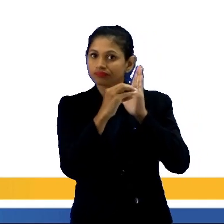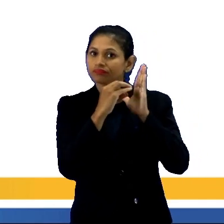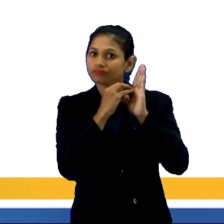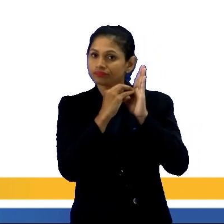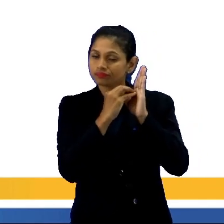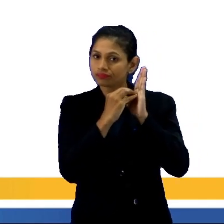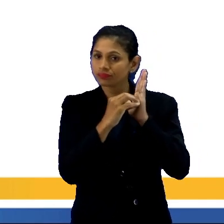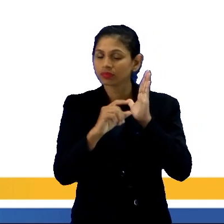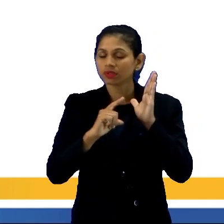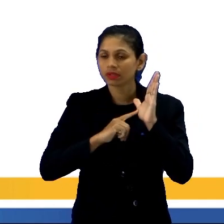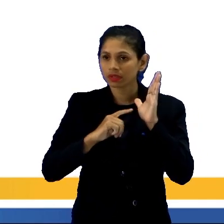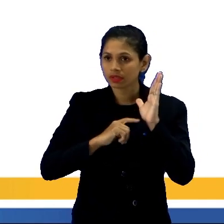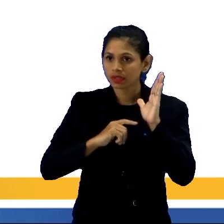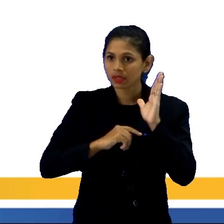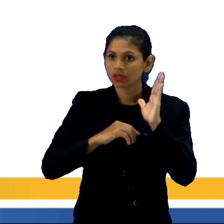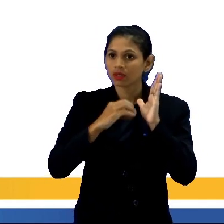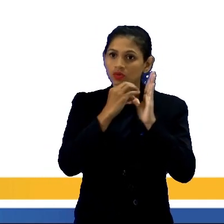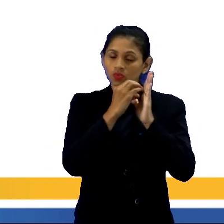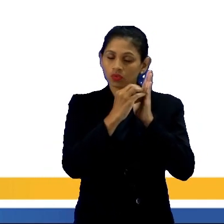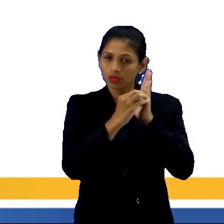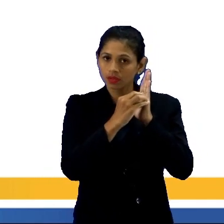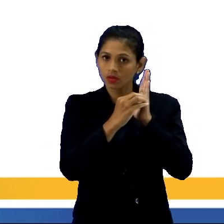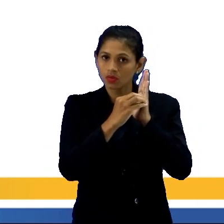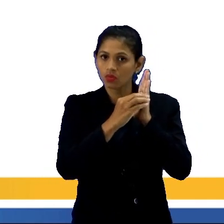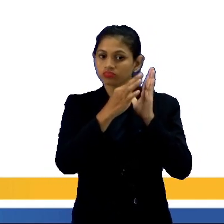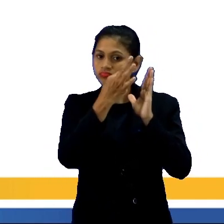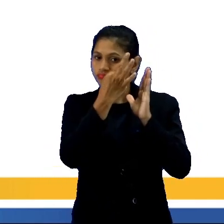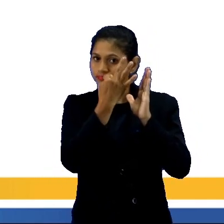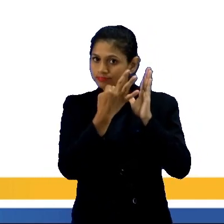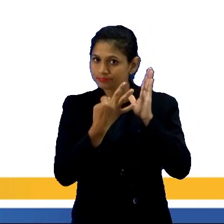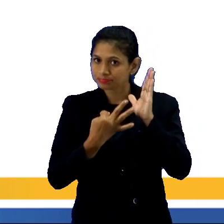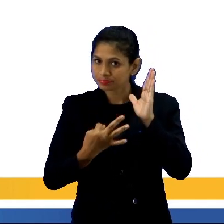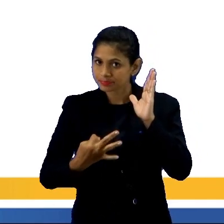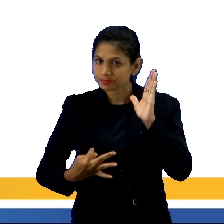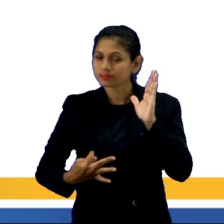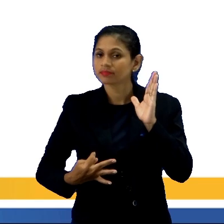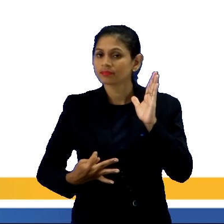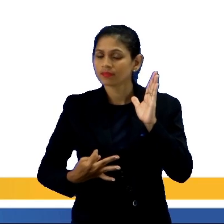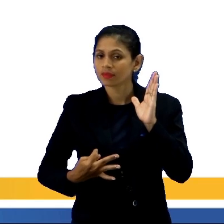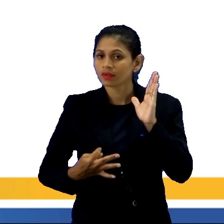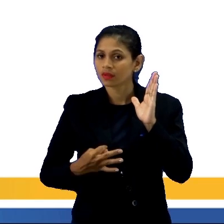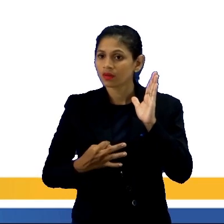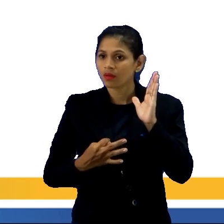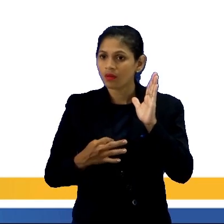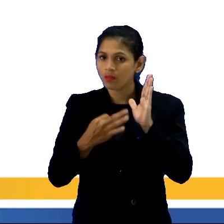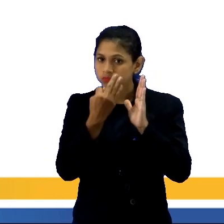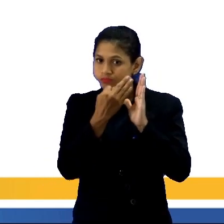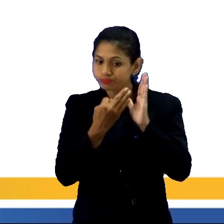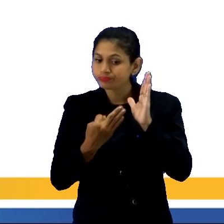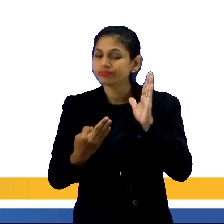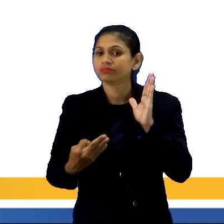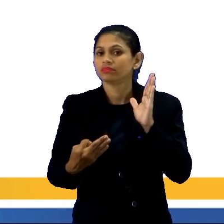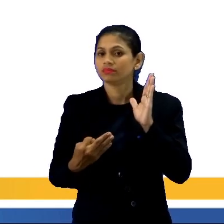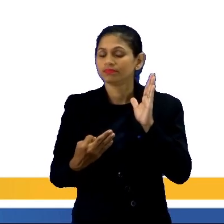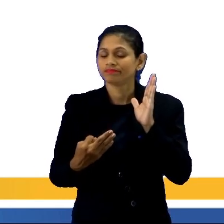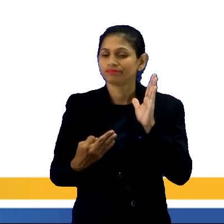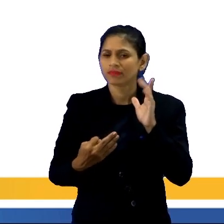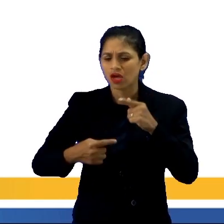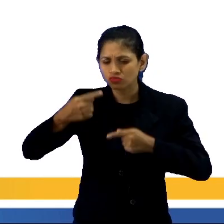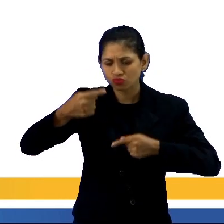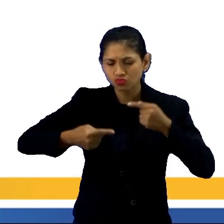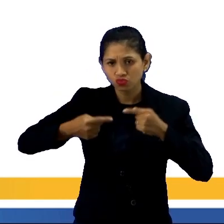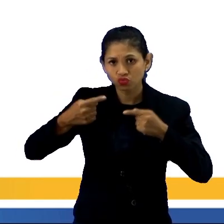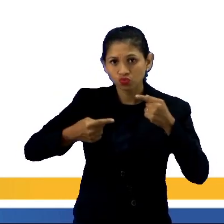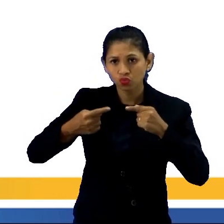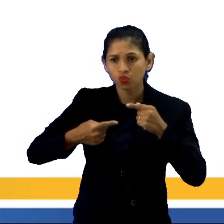temos o que chamamos de desenvolvimento. É a maior parte do texto. O que é o desenvolvimento? Ele discute a